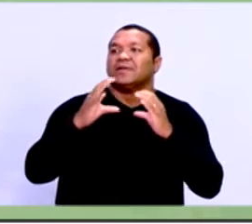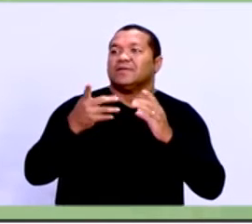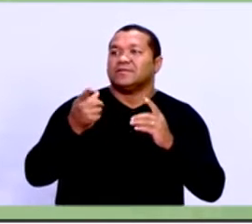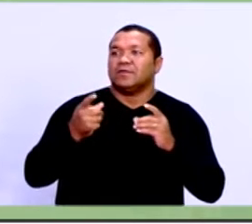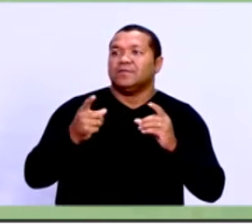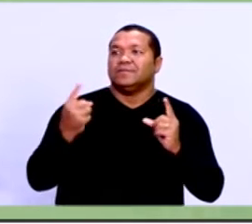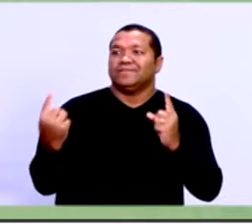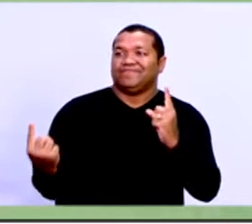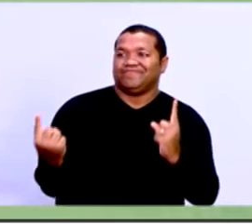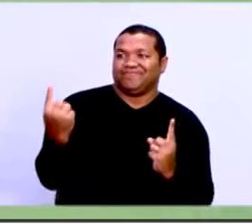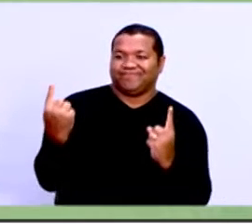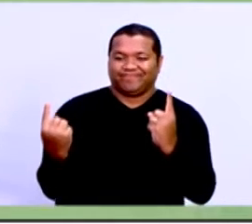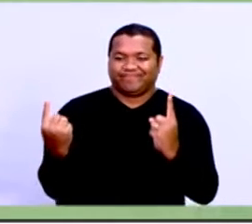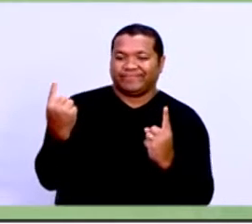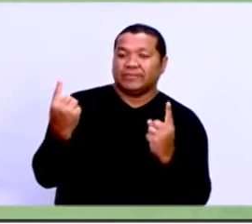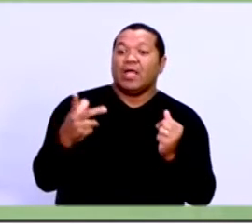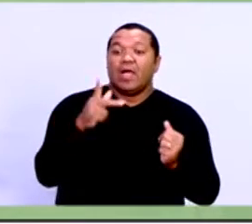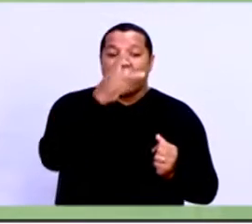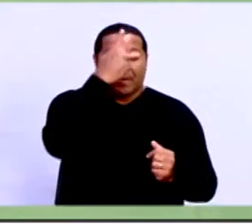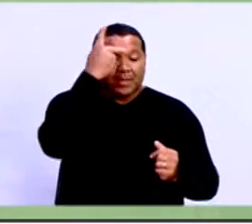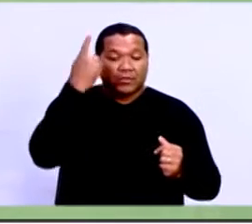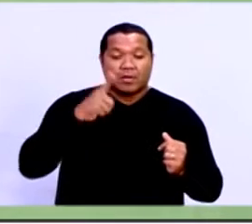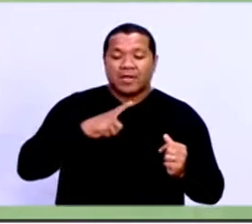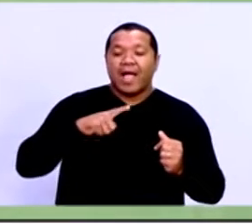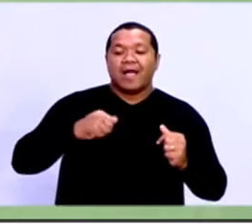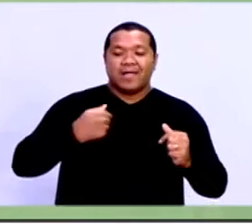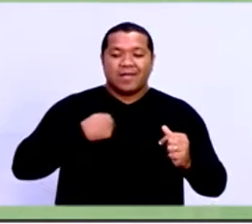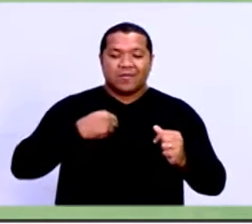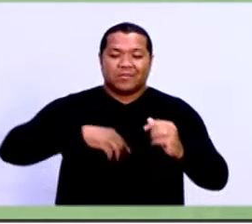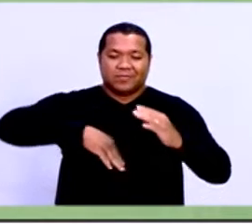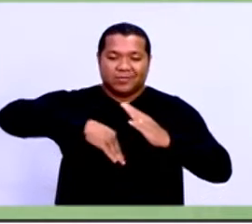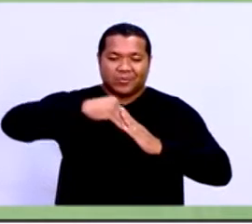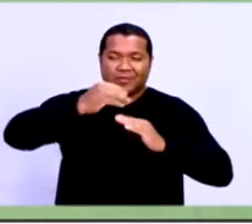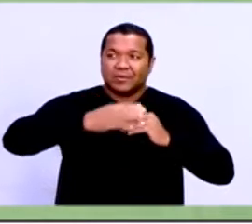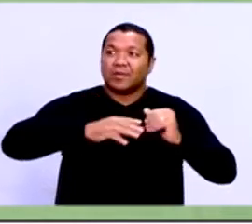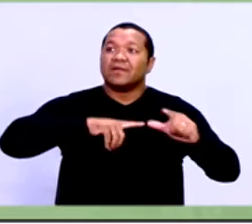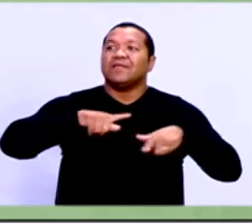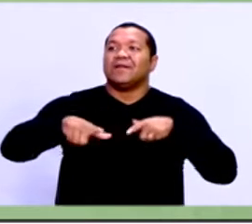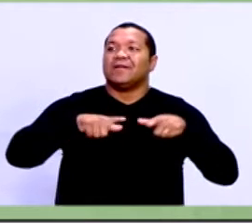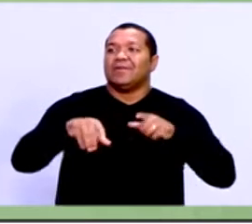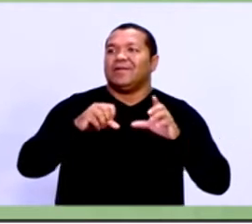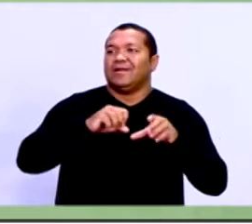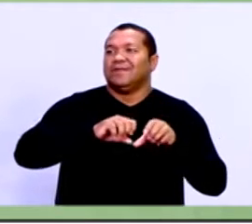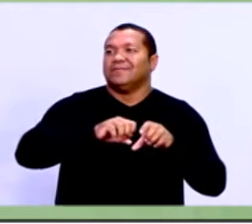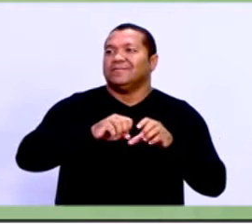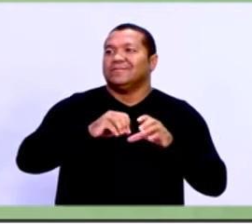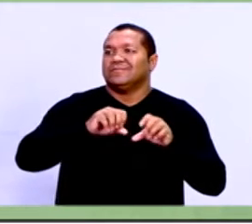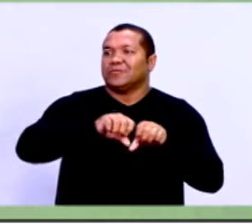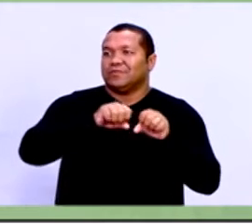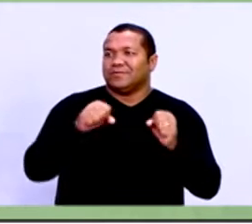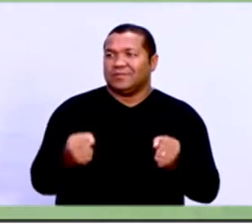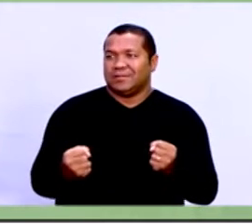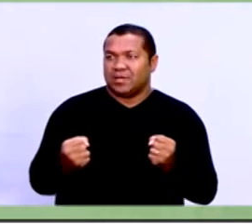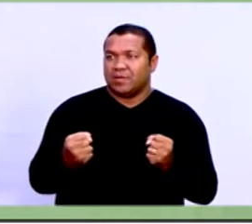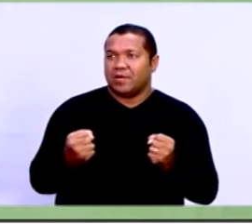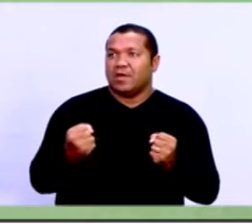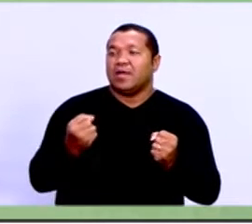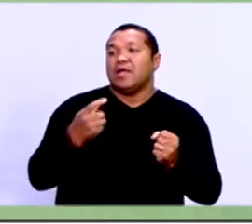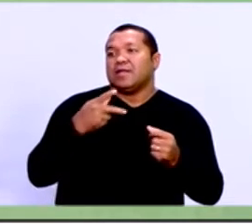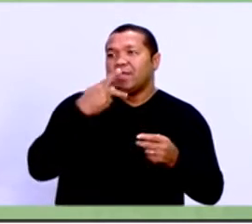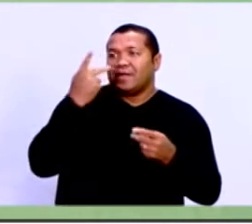envolvimento constante com os usuários do software gente o cliente ele tem que falar a mesma